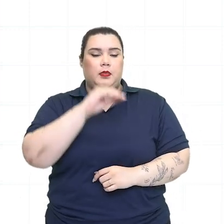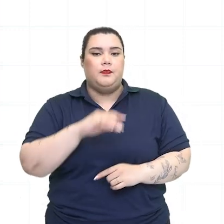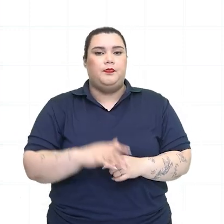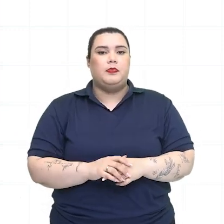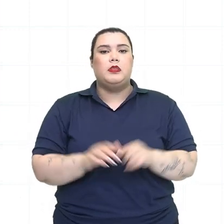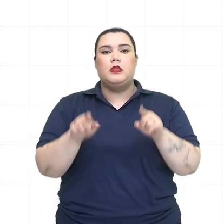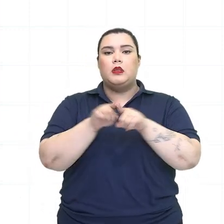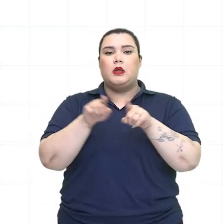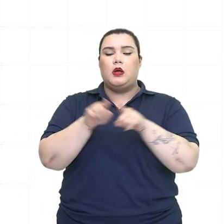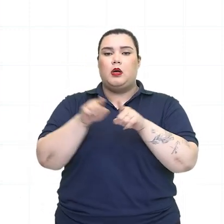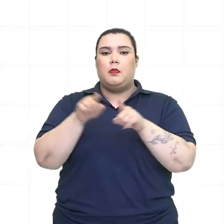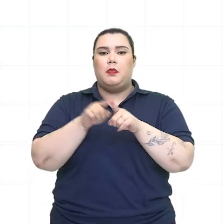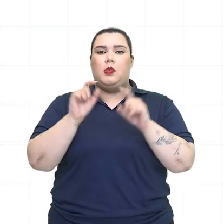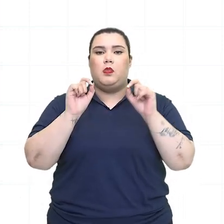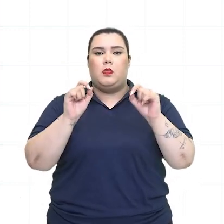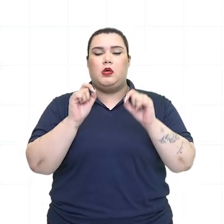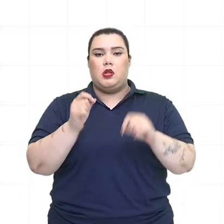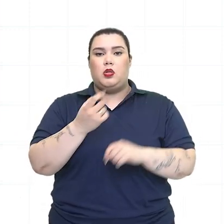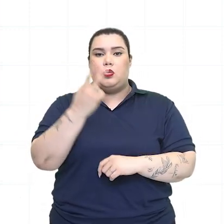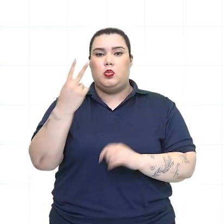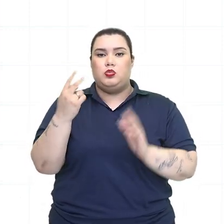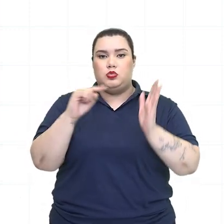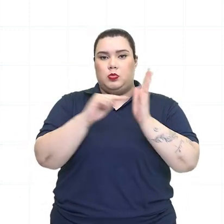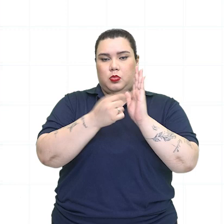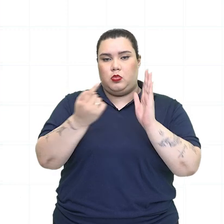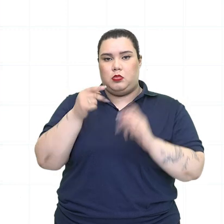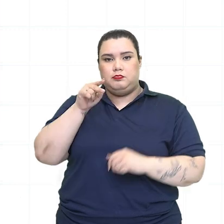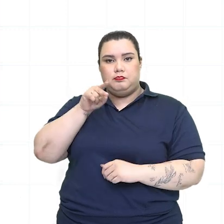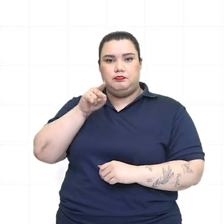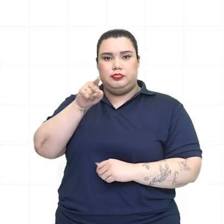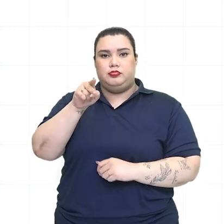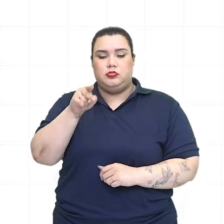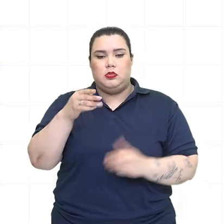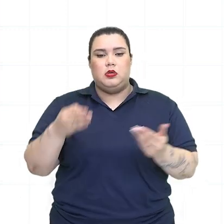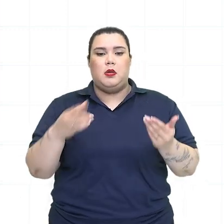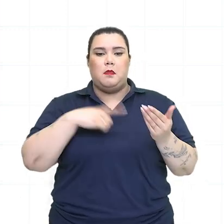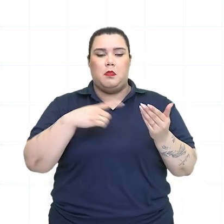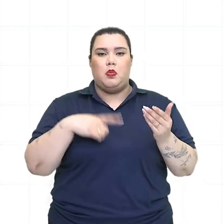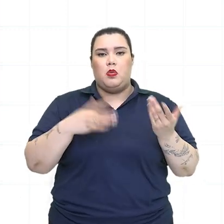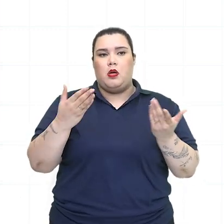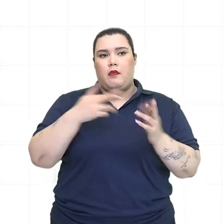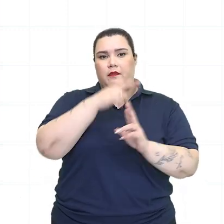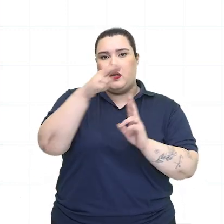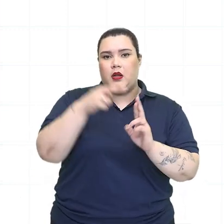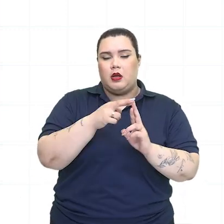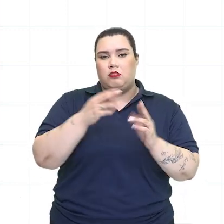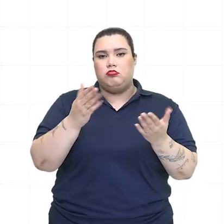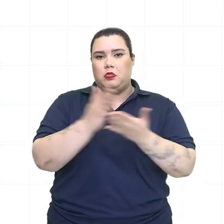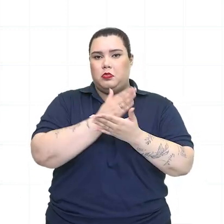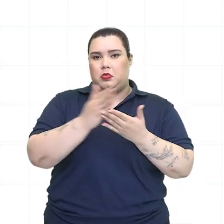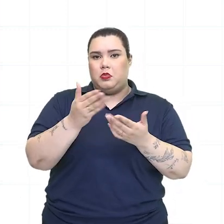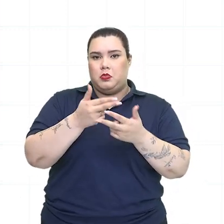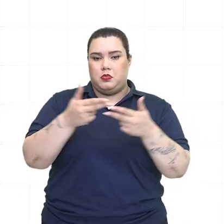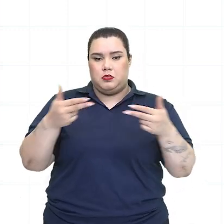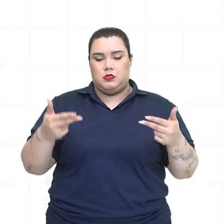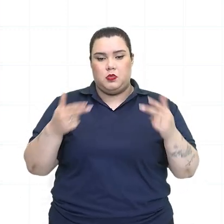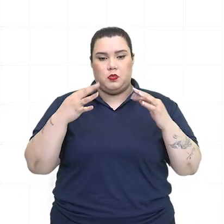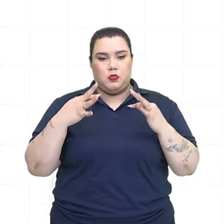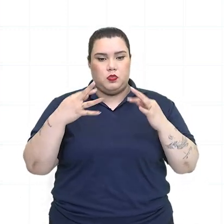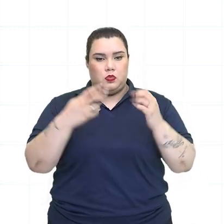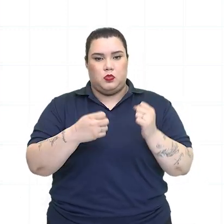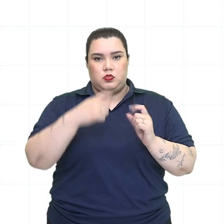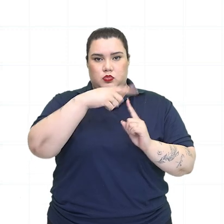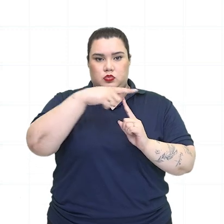para citar, né, algumas referências, algumas ações, algumas coisas. Então, todos esses sinais de pontuações,